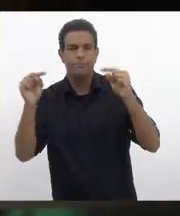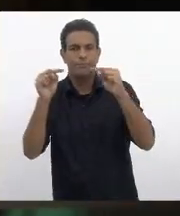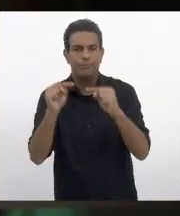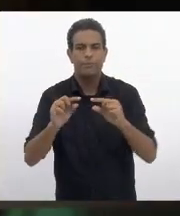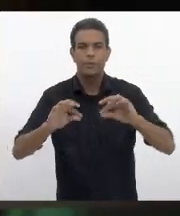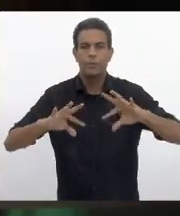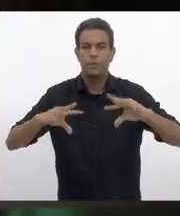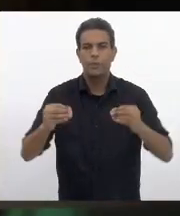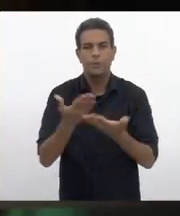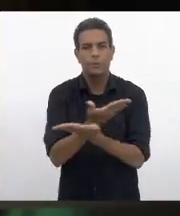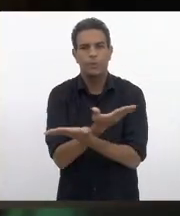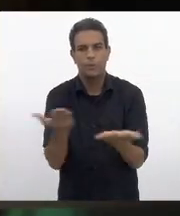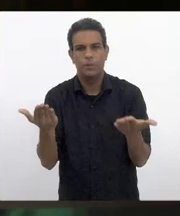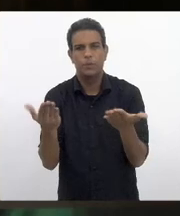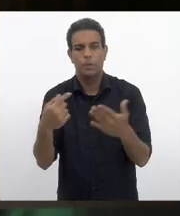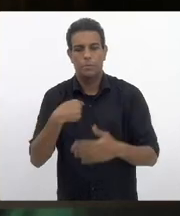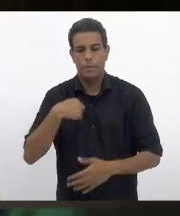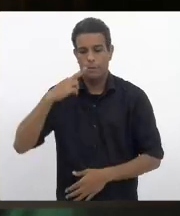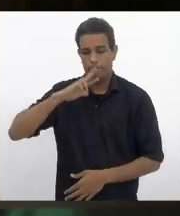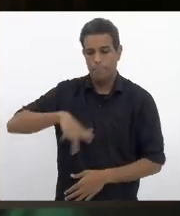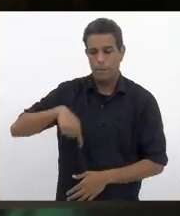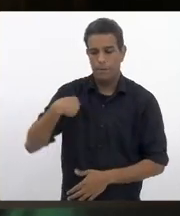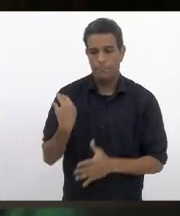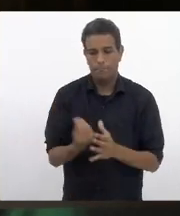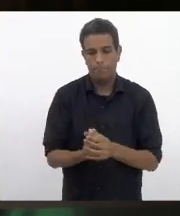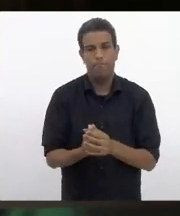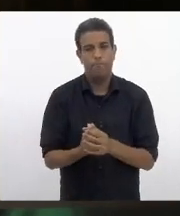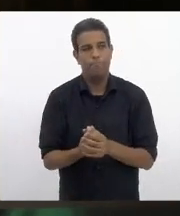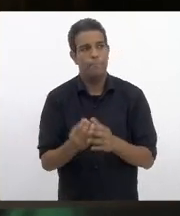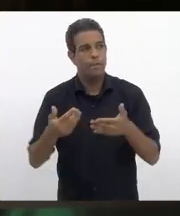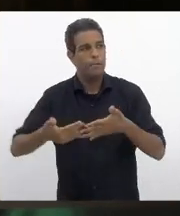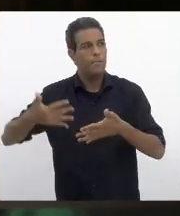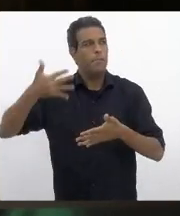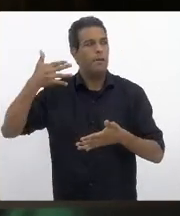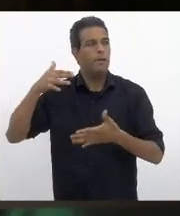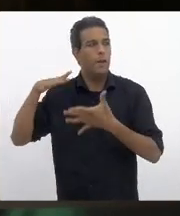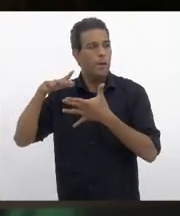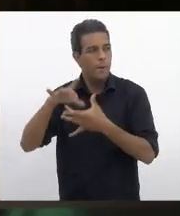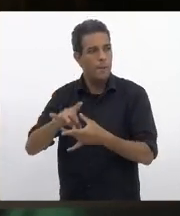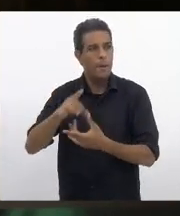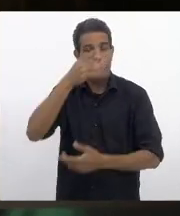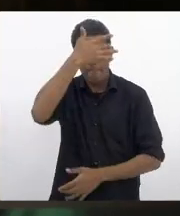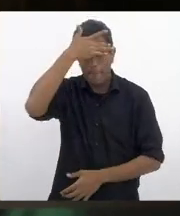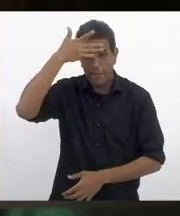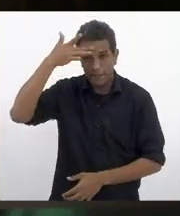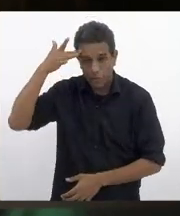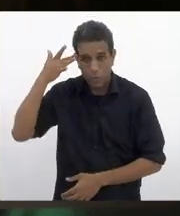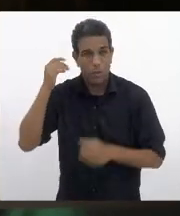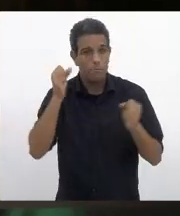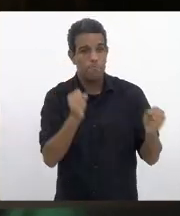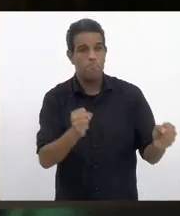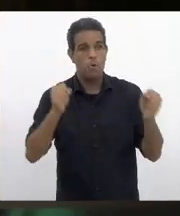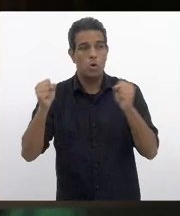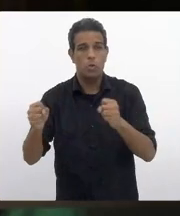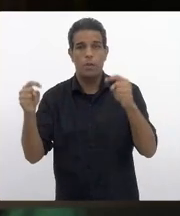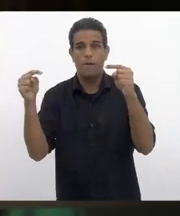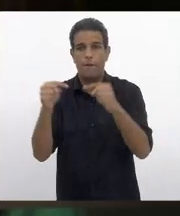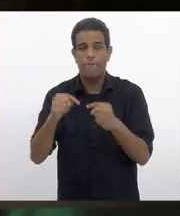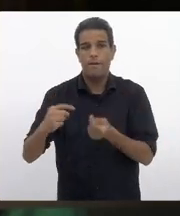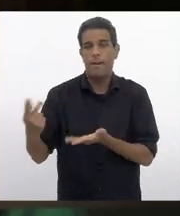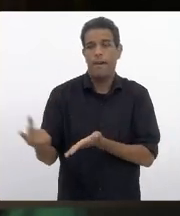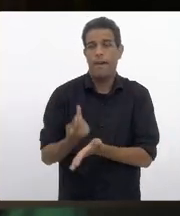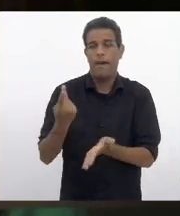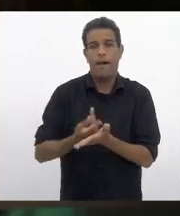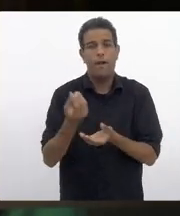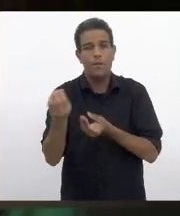os senhores, e nem muito menos nós aqui, mas do passado, de pessoas passadas que tiveram no poder e fizeram errado isso